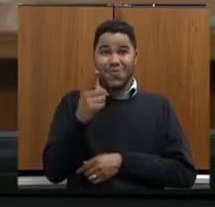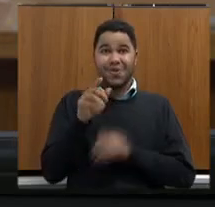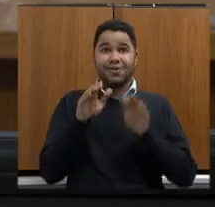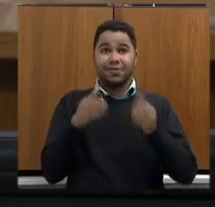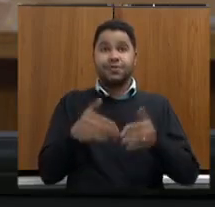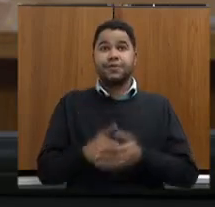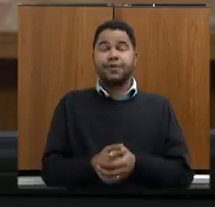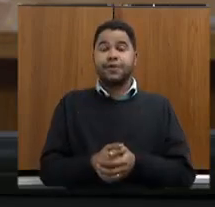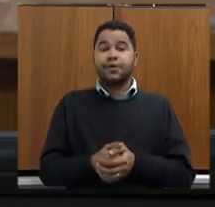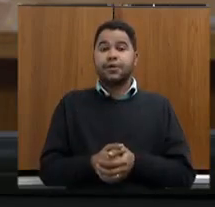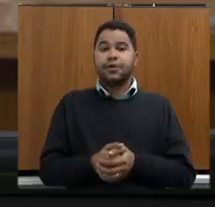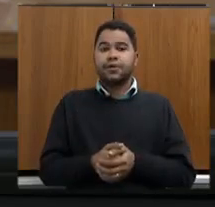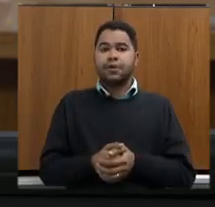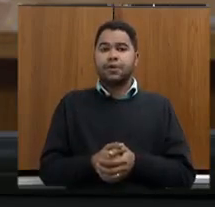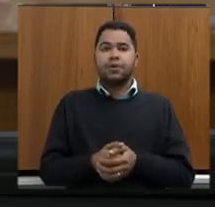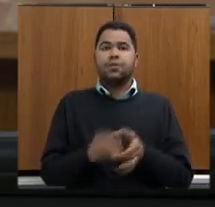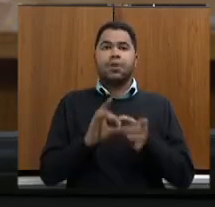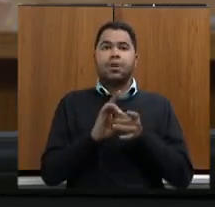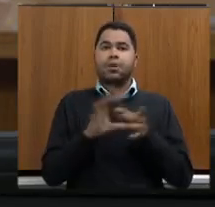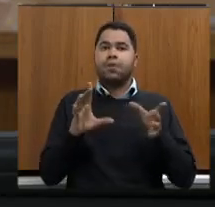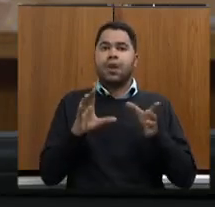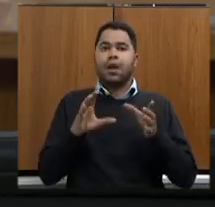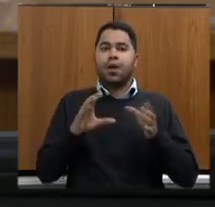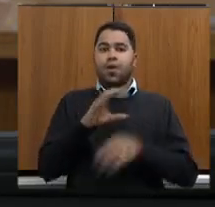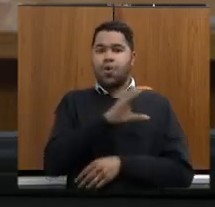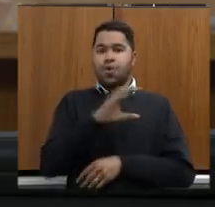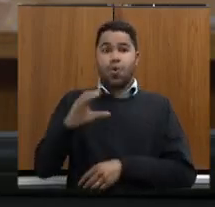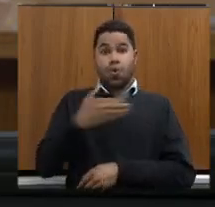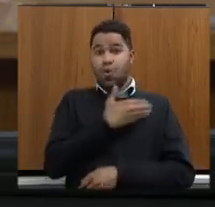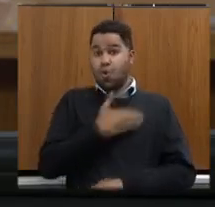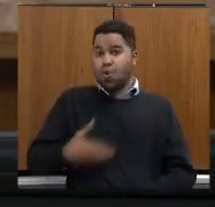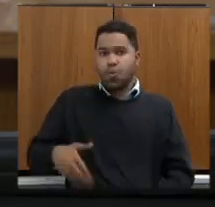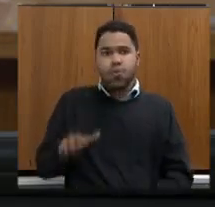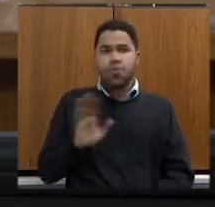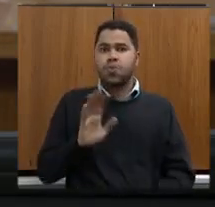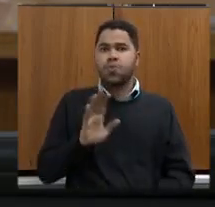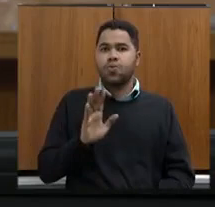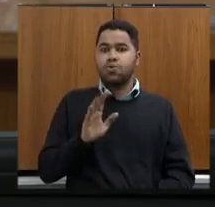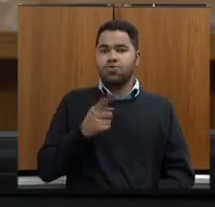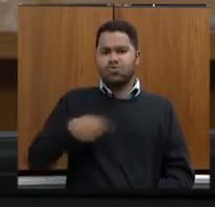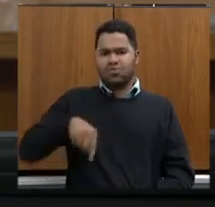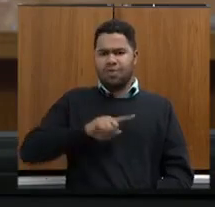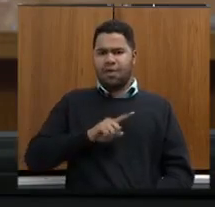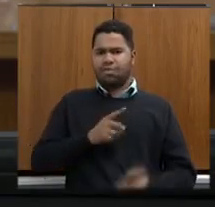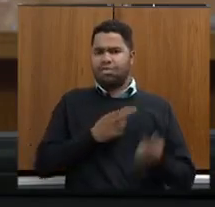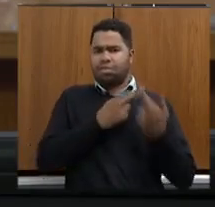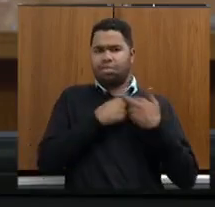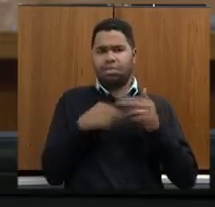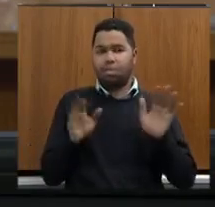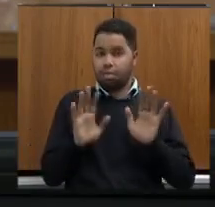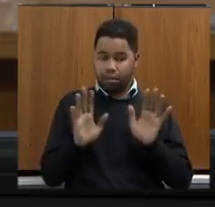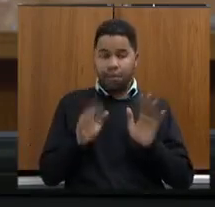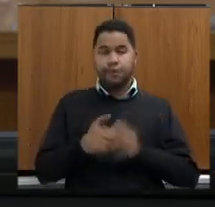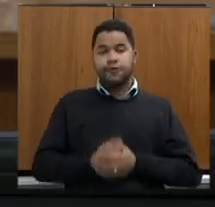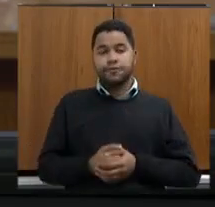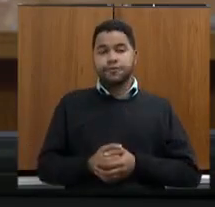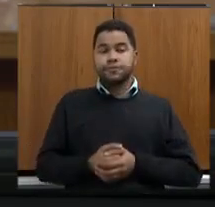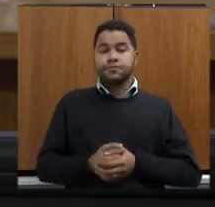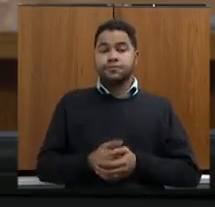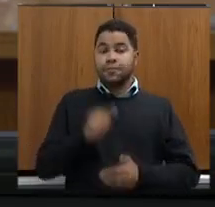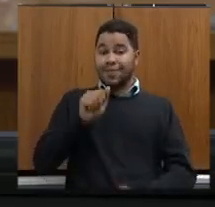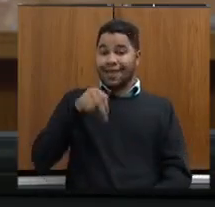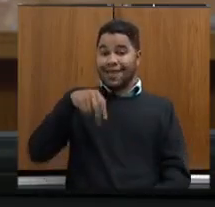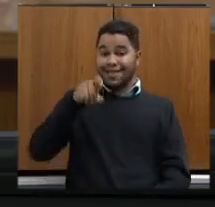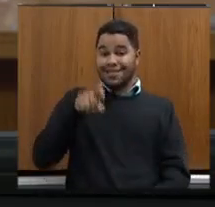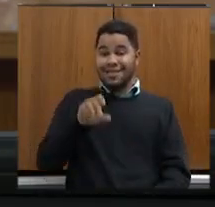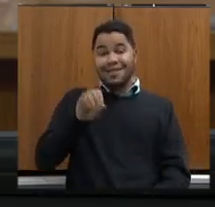ele é um anexo que não é liderado nem coordenado pelo governo na verdade nós não somos parte deste anexo a este é um